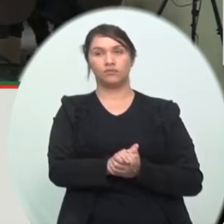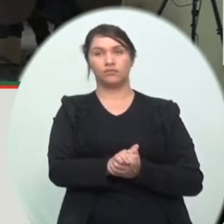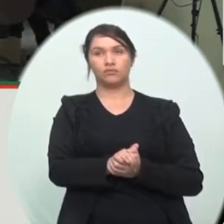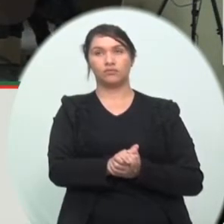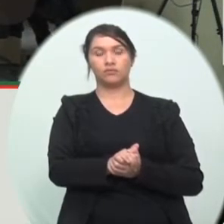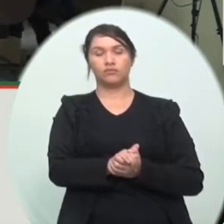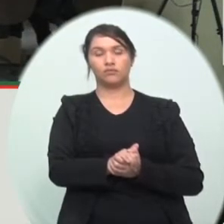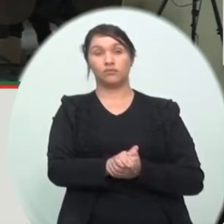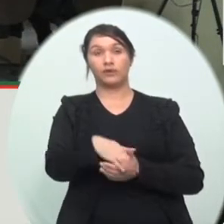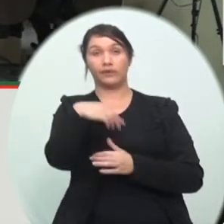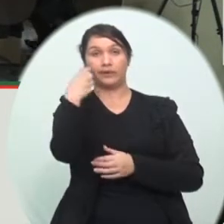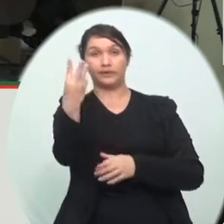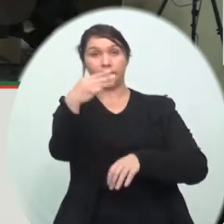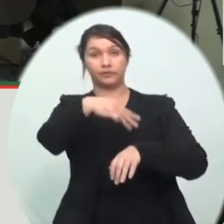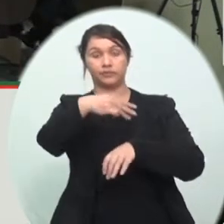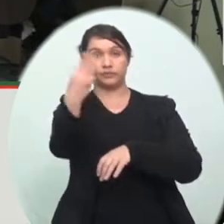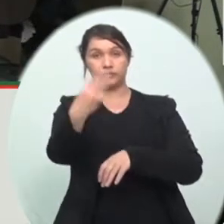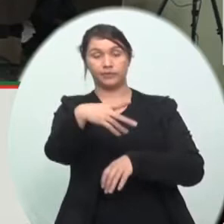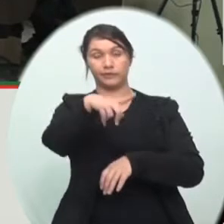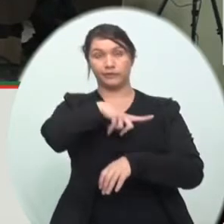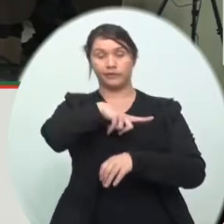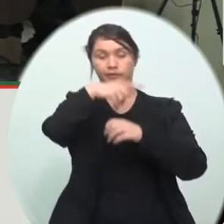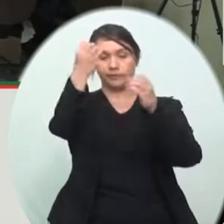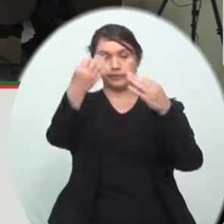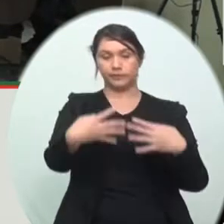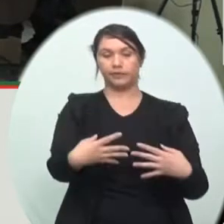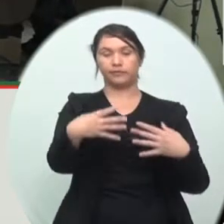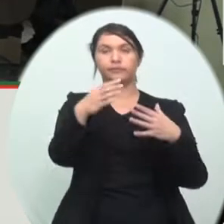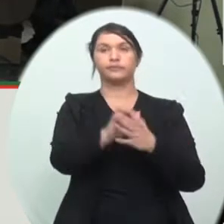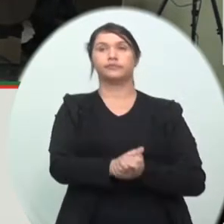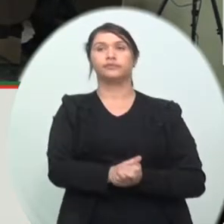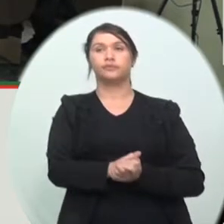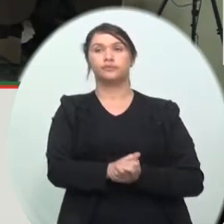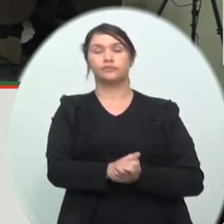Vossa Excelência dispõe de 3 minutos e 30.